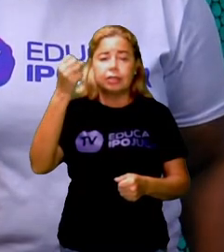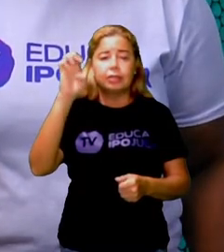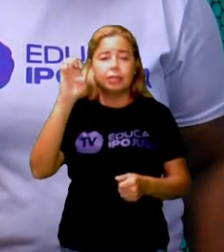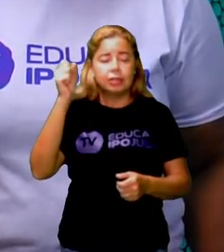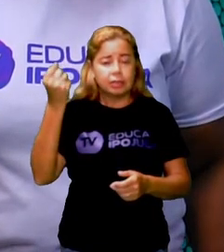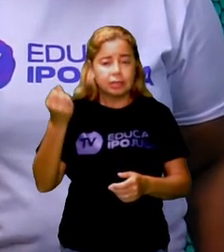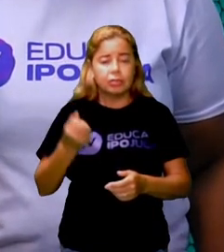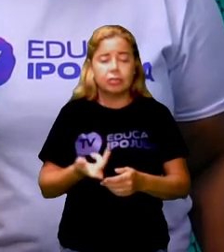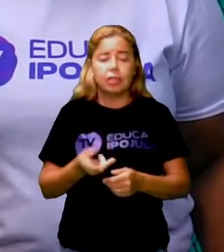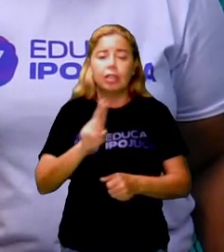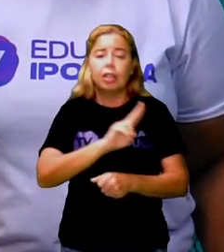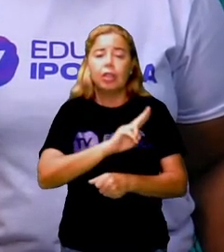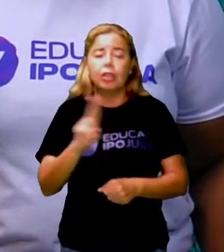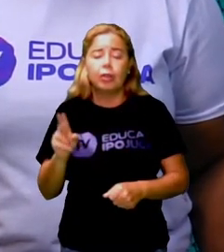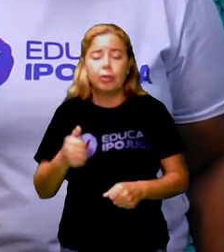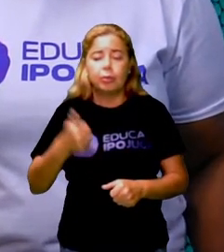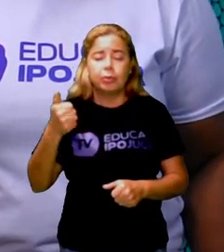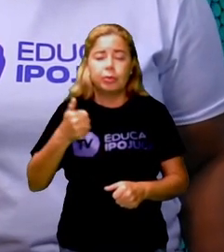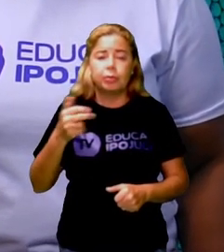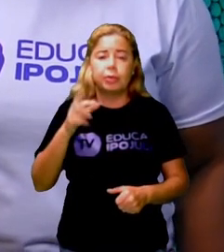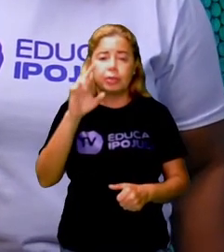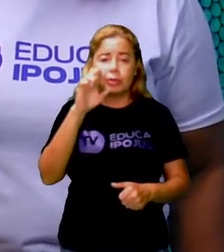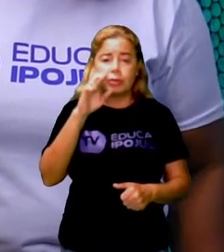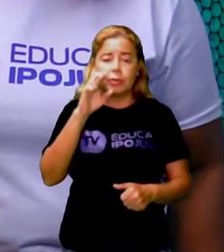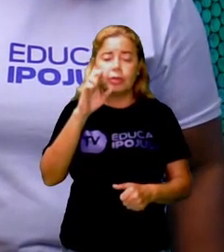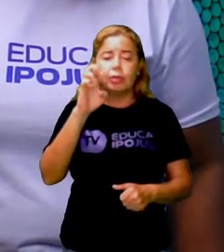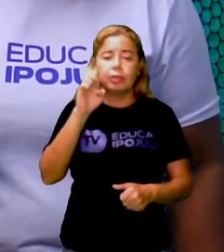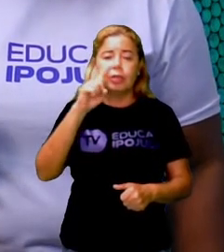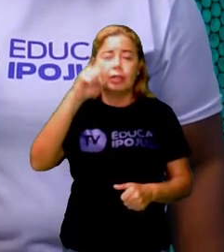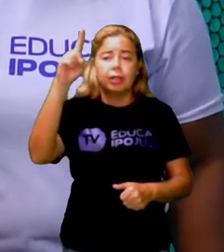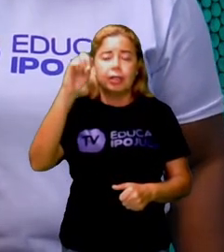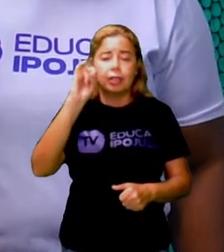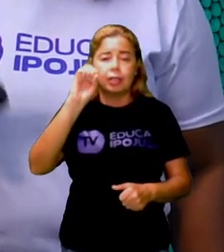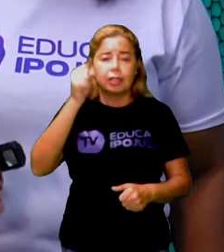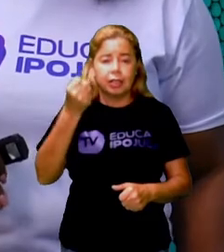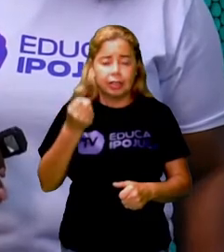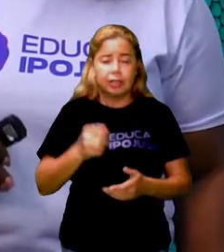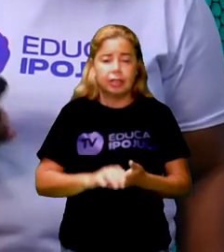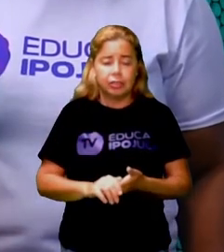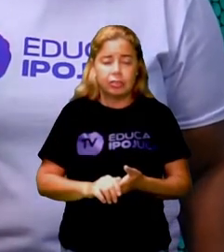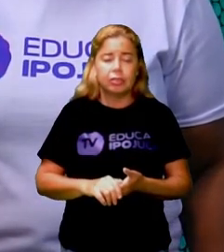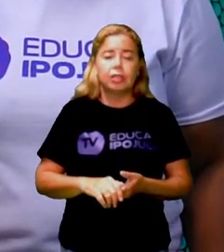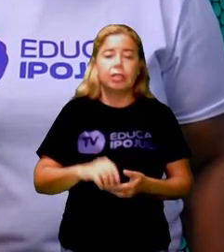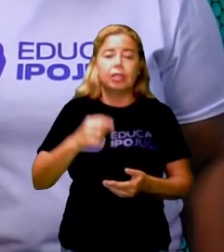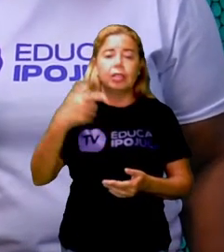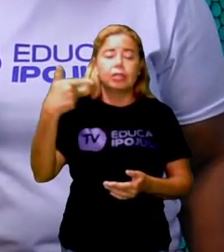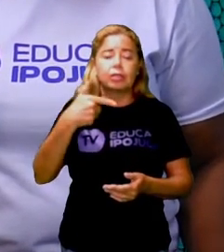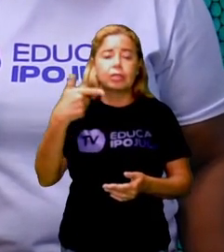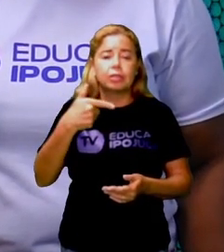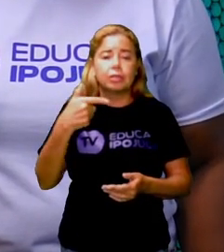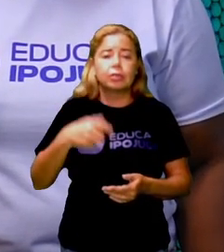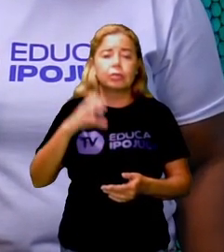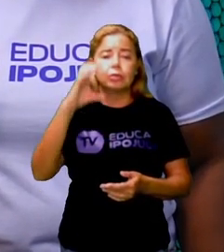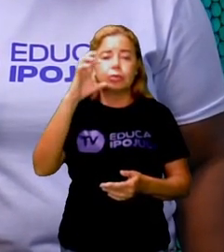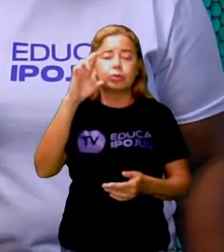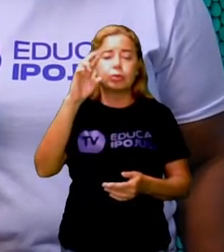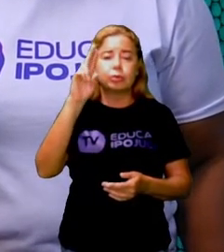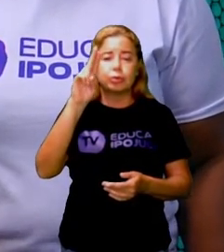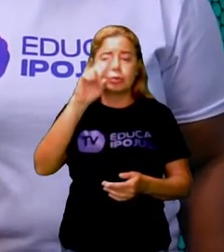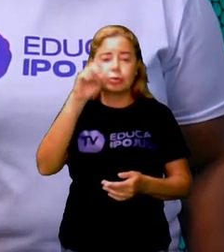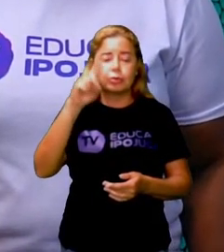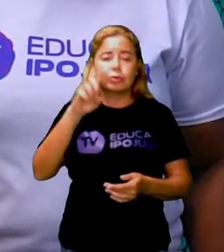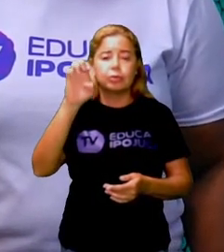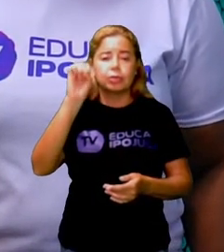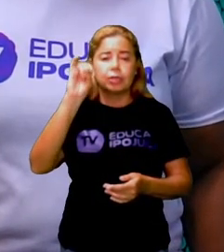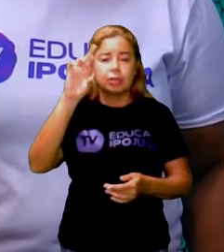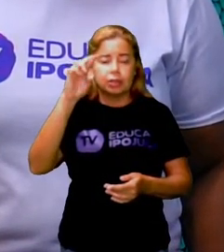conhecido como réis, o segundo como cruzeiro. E o atual real, tá?